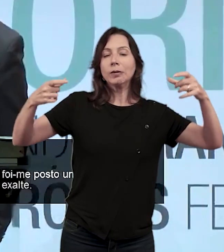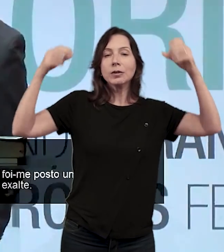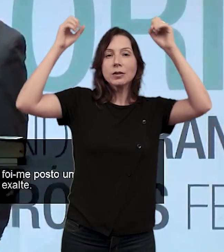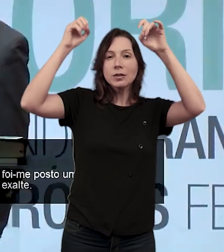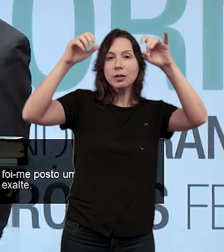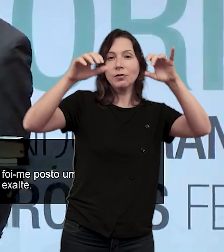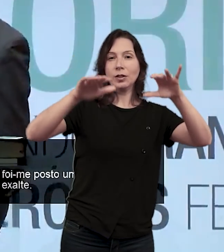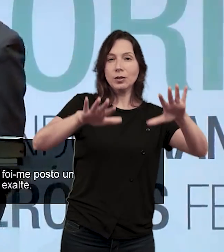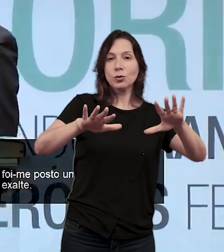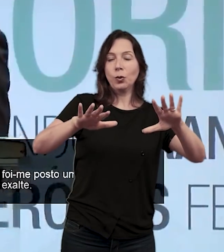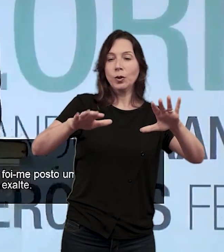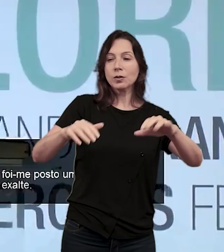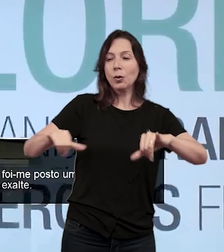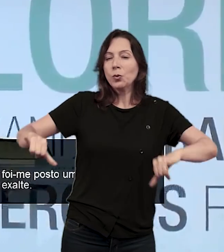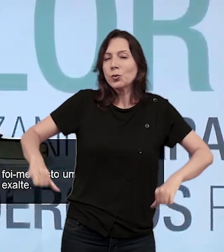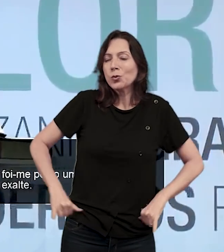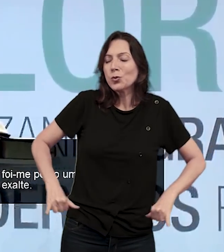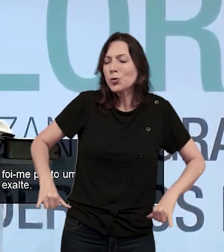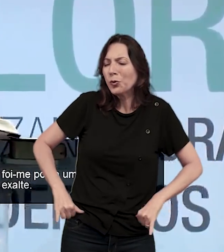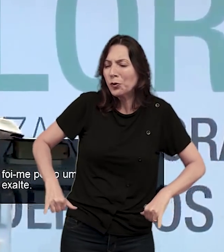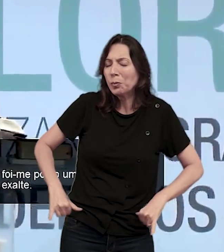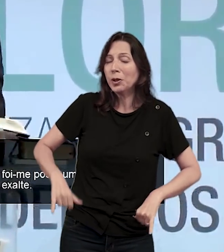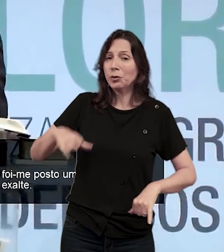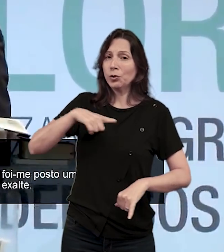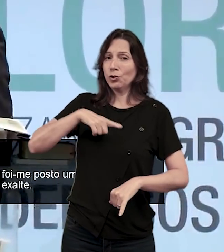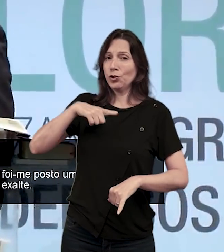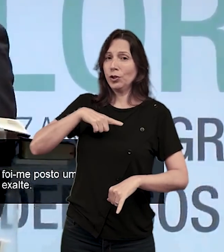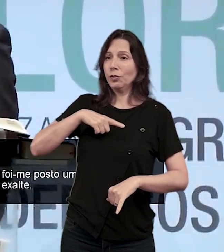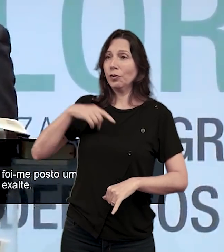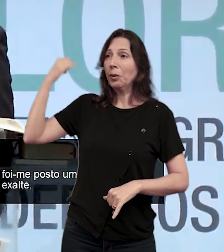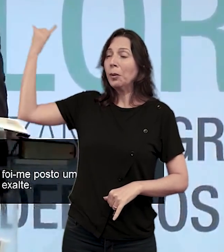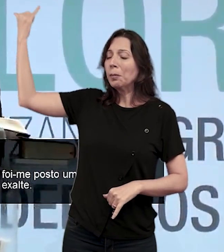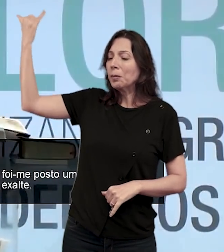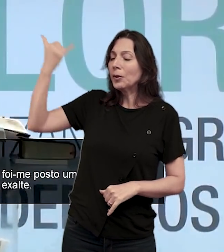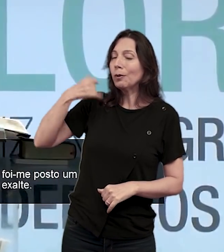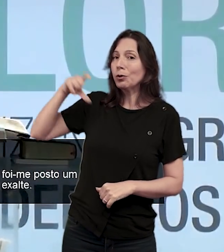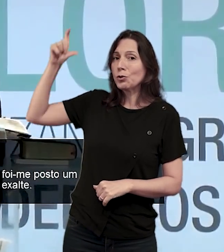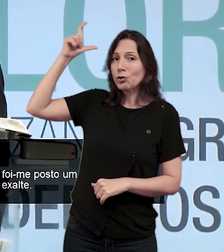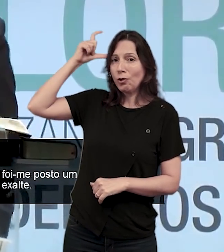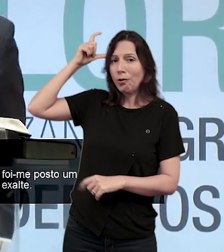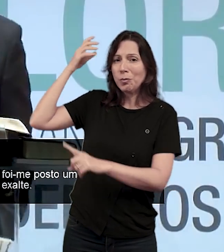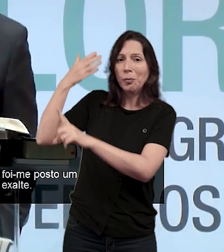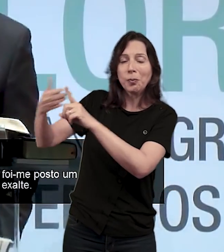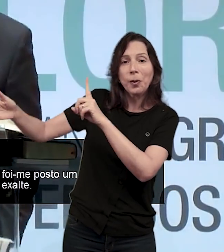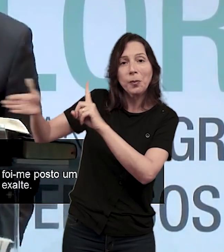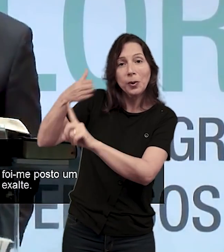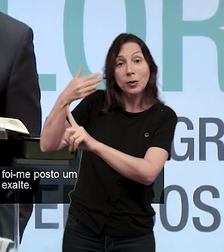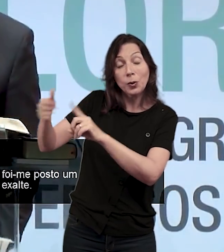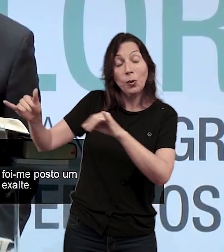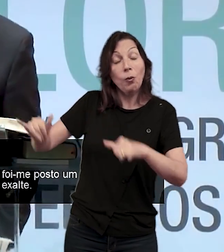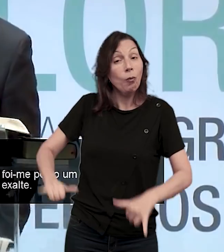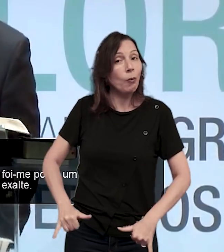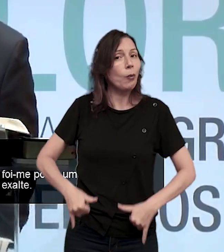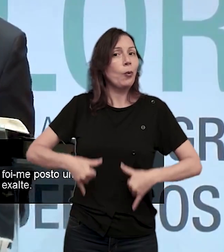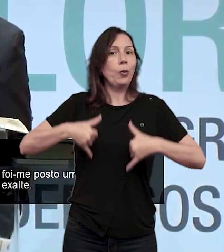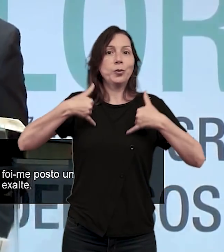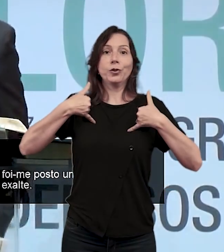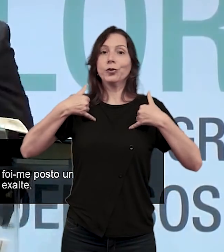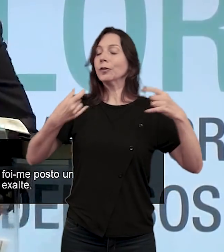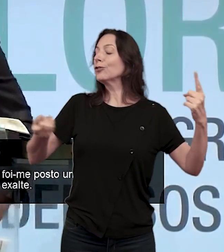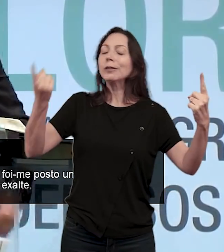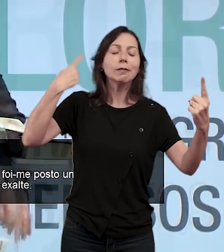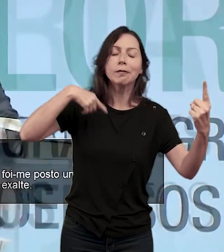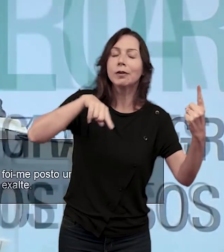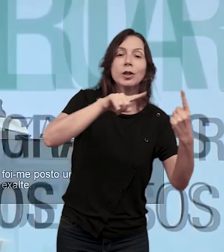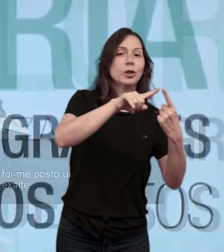de Satanás, para me esbofetear, a fim de que não me exalte.